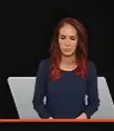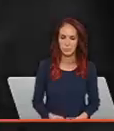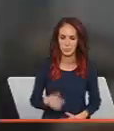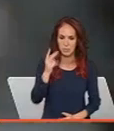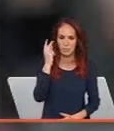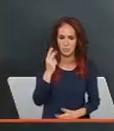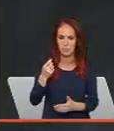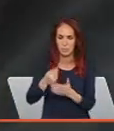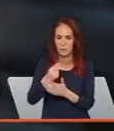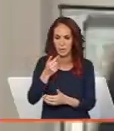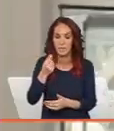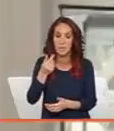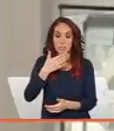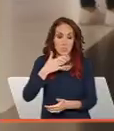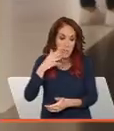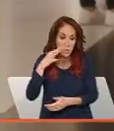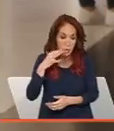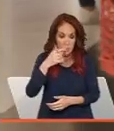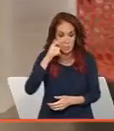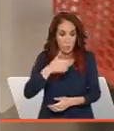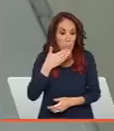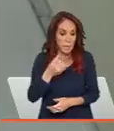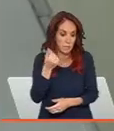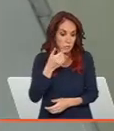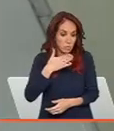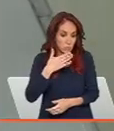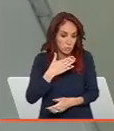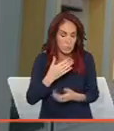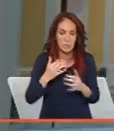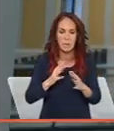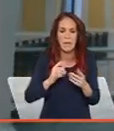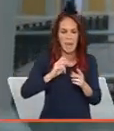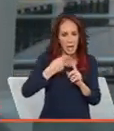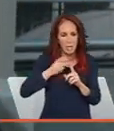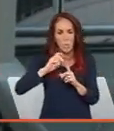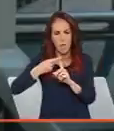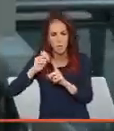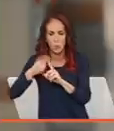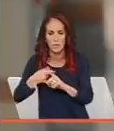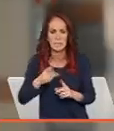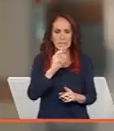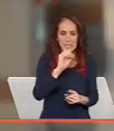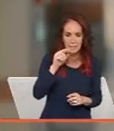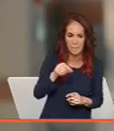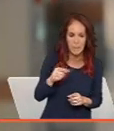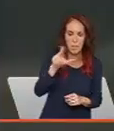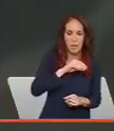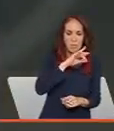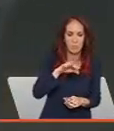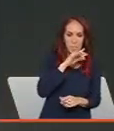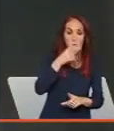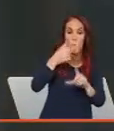Viver a crédito faz parte do dia-a-dia dos portugueses. Todos os anos, 30 mil novas